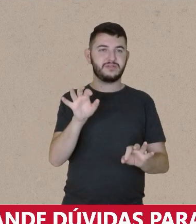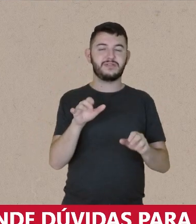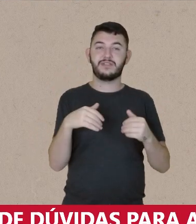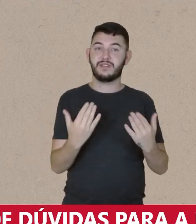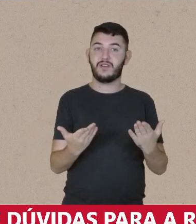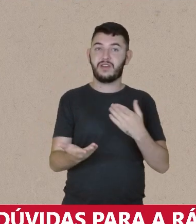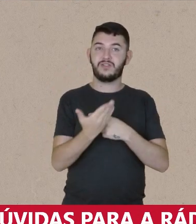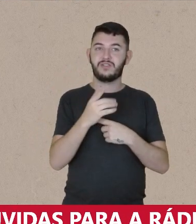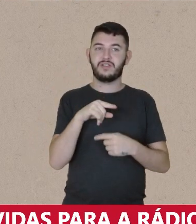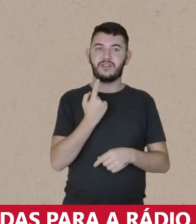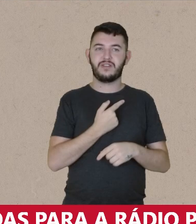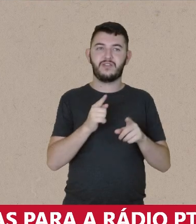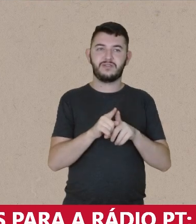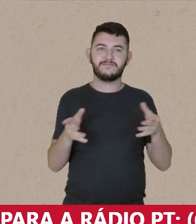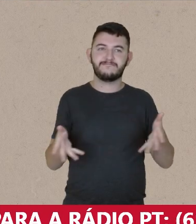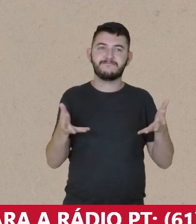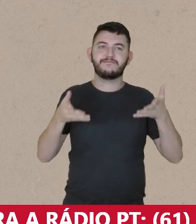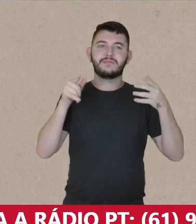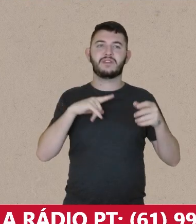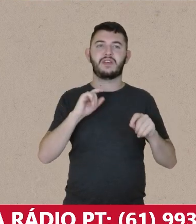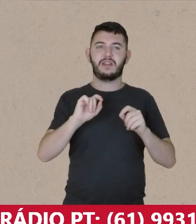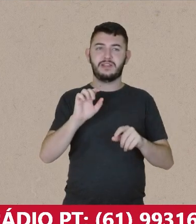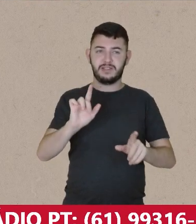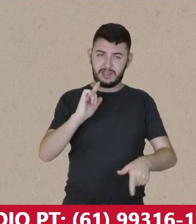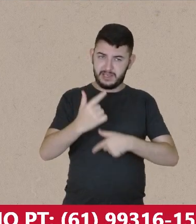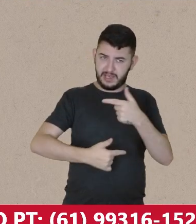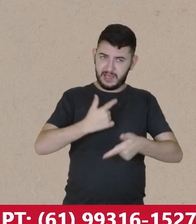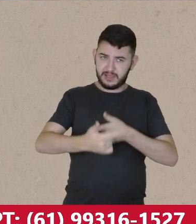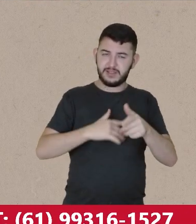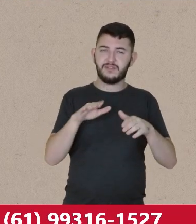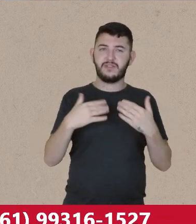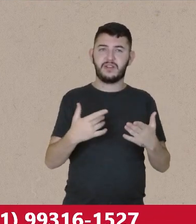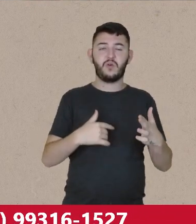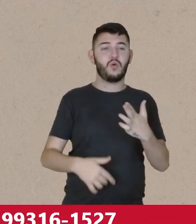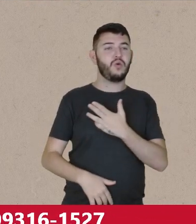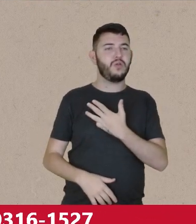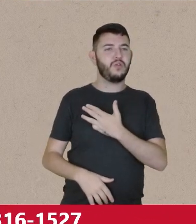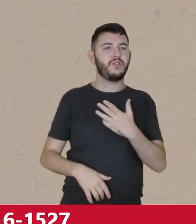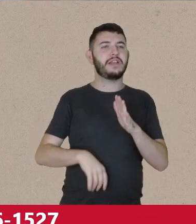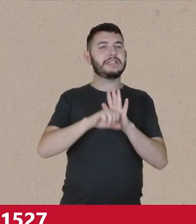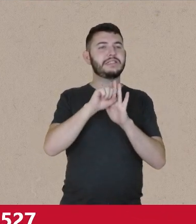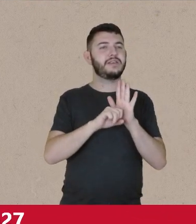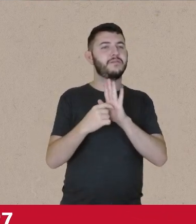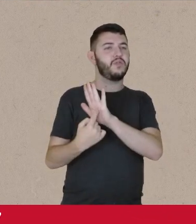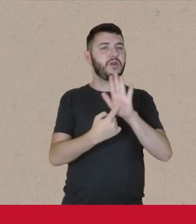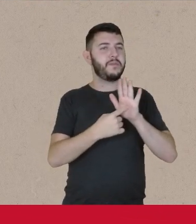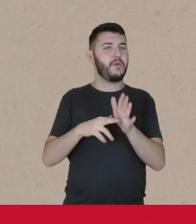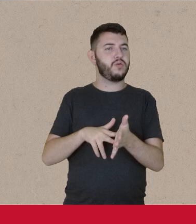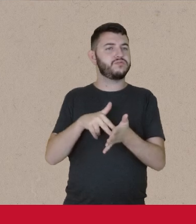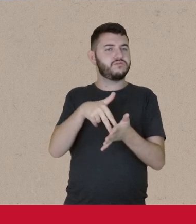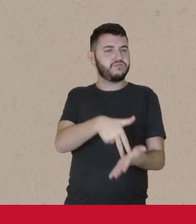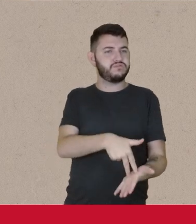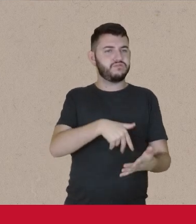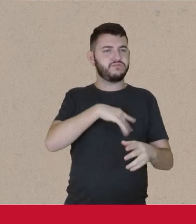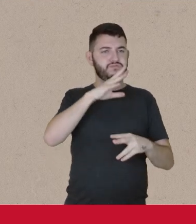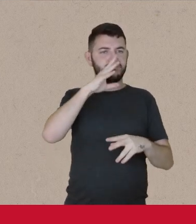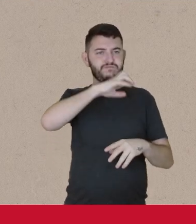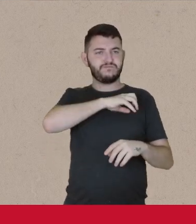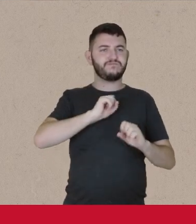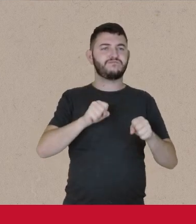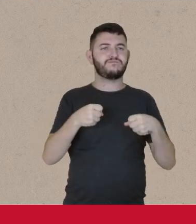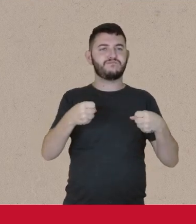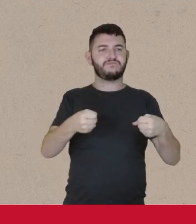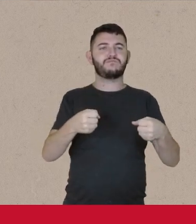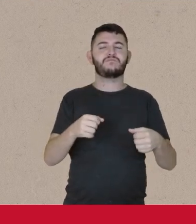reação diante de tanto desmando. E o Lula é símbolo dessa resistência. diz aqui o Luiz Felipe Peralta. E